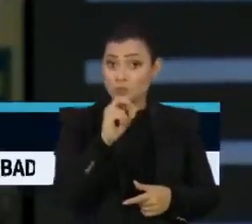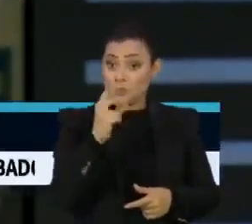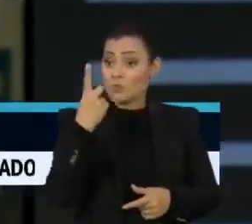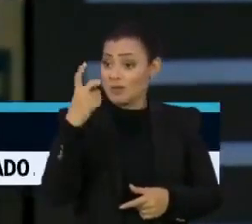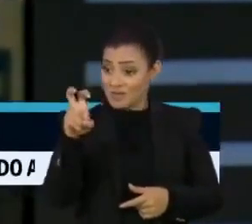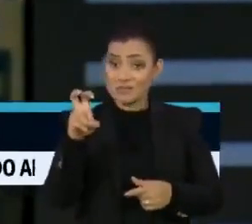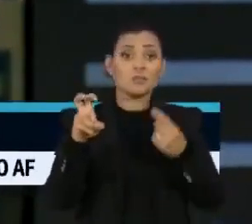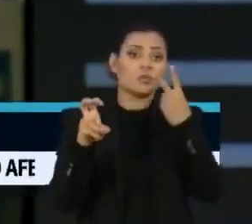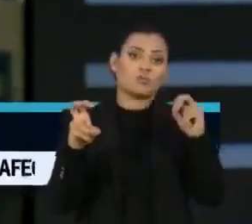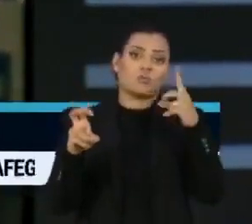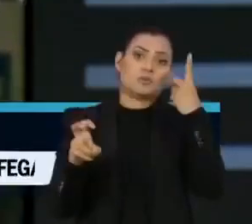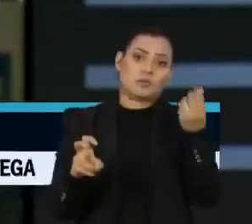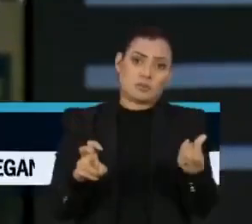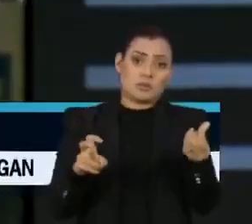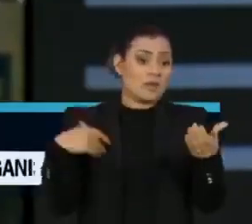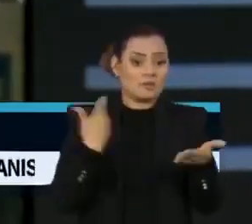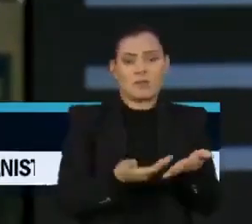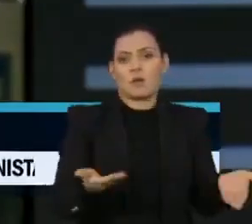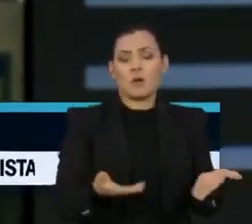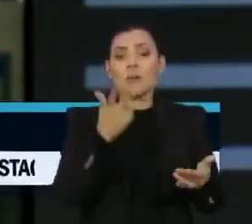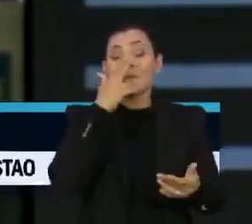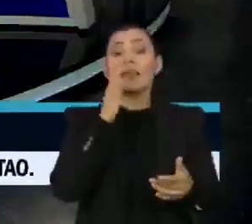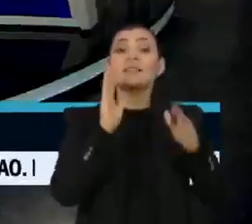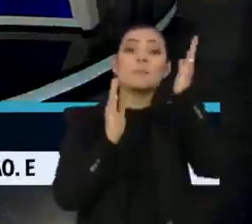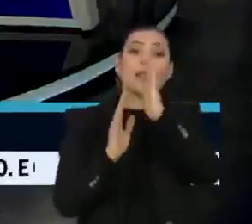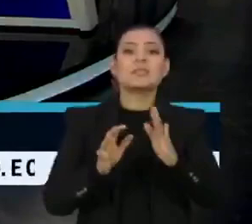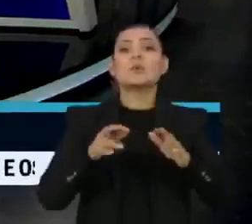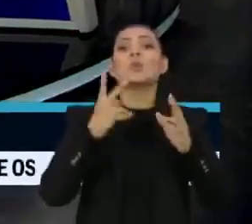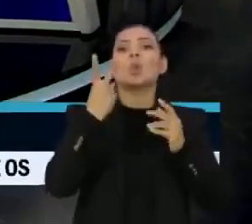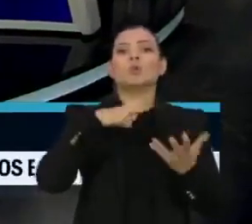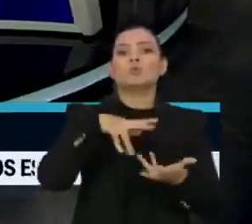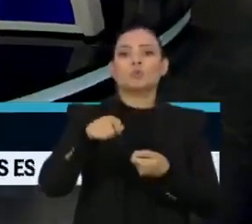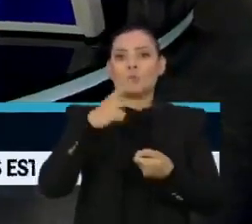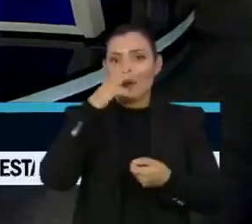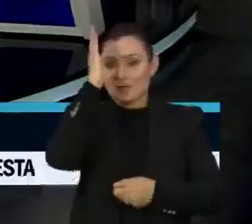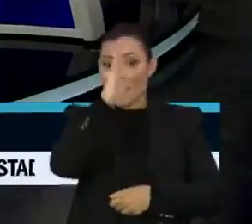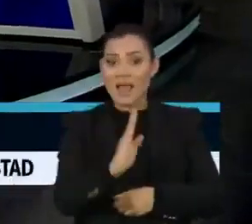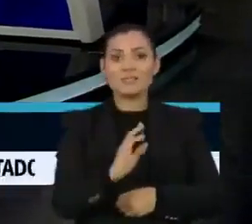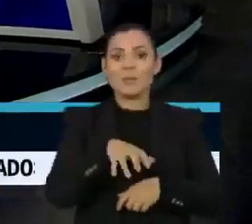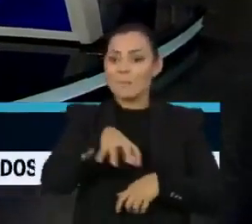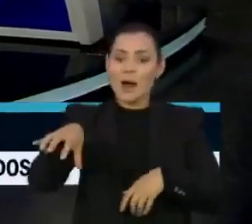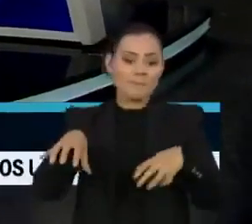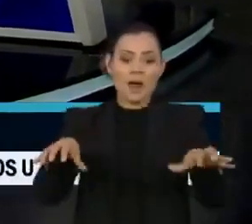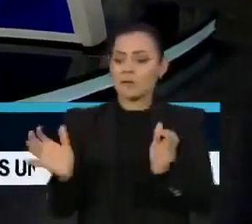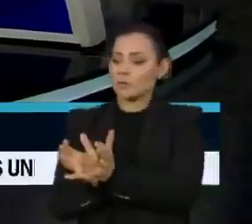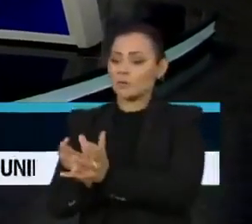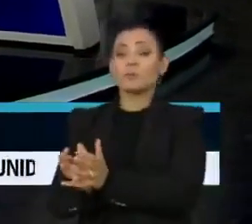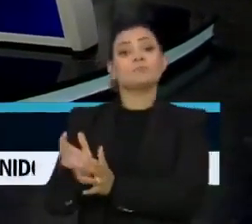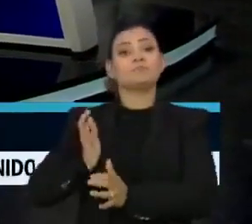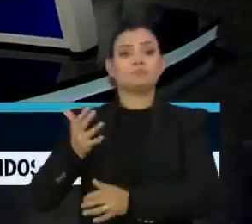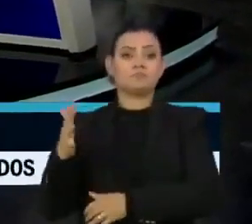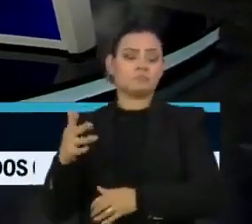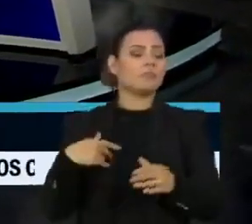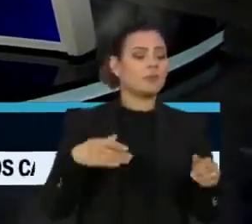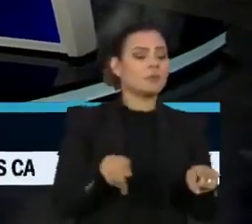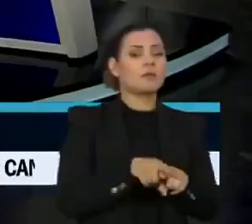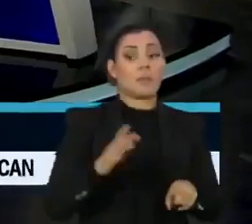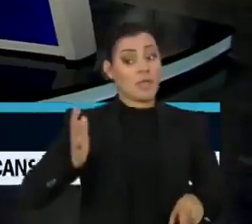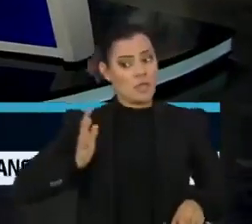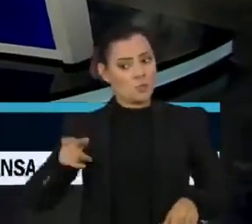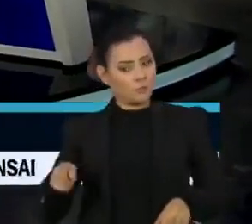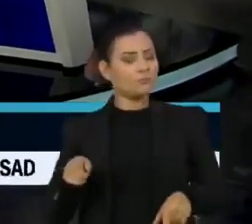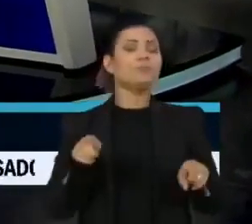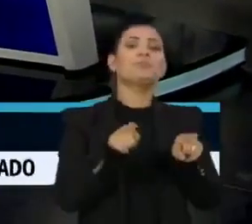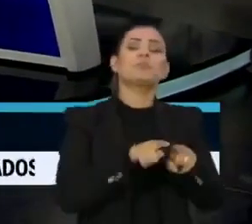assim o que parece que o Brasil tá descolando dois mundos O que é coisa ter é muito grave não só no ponto de vista econômico